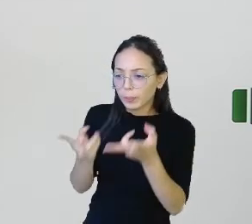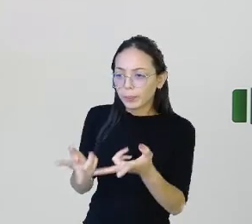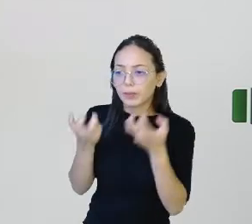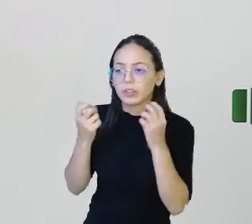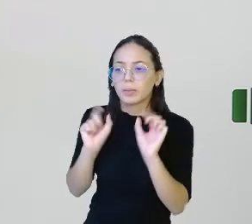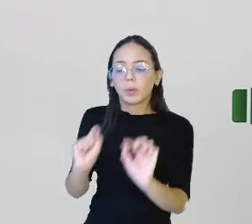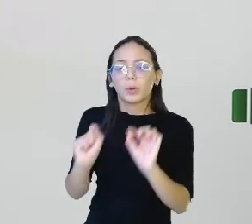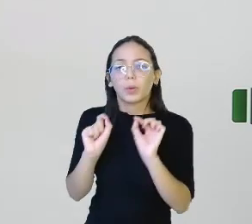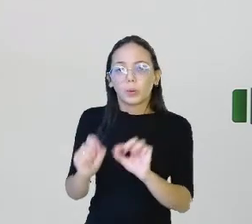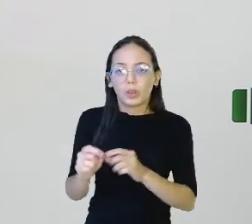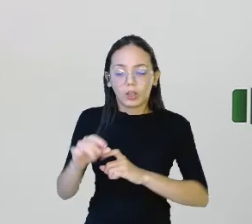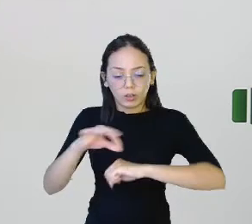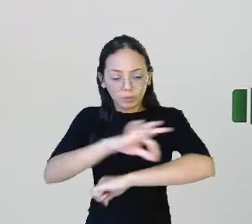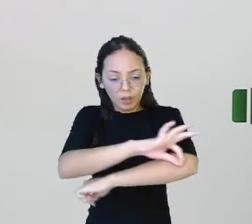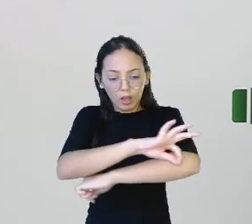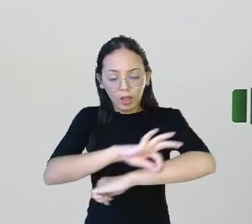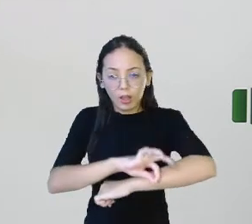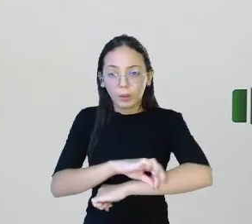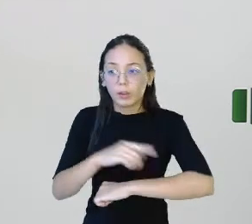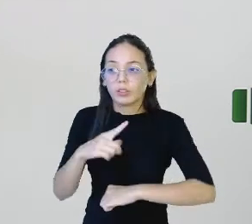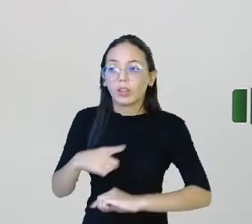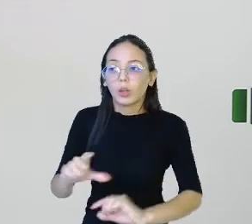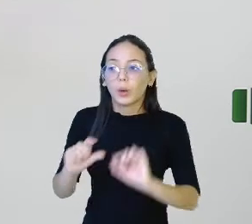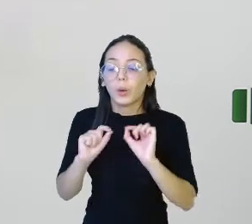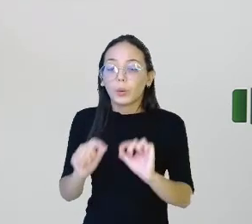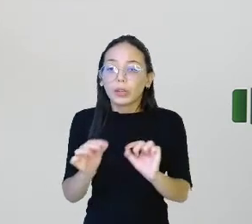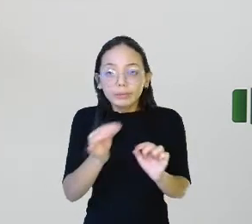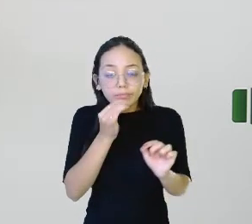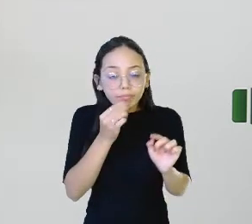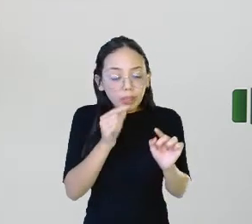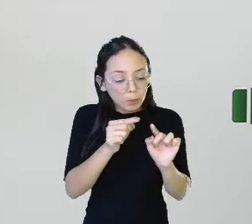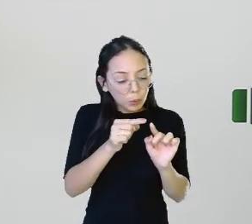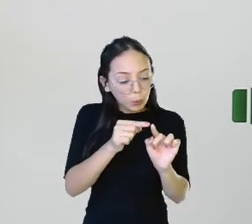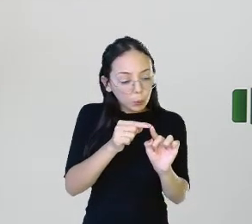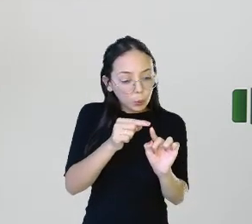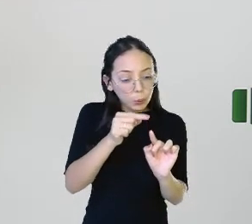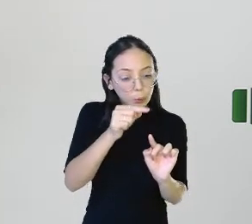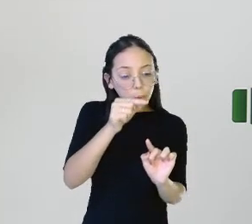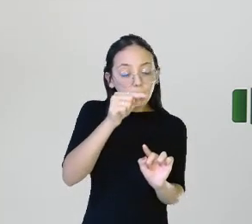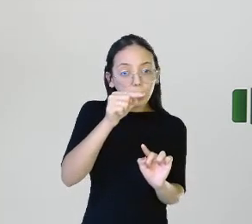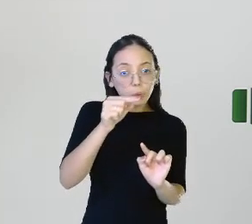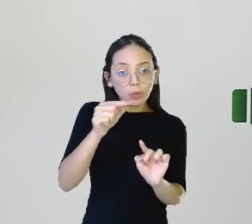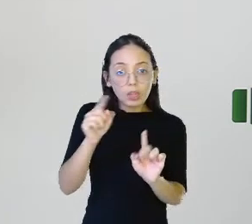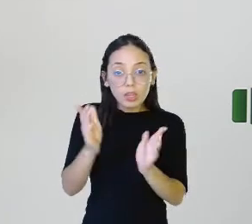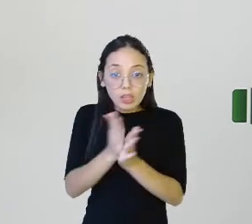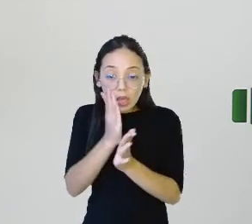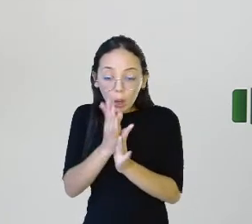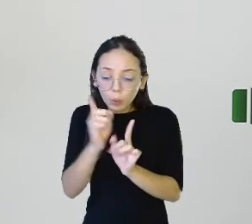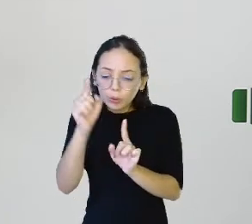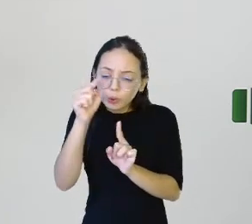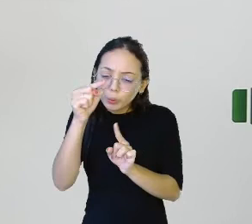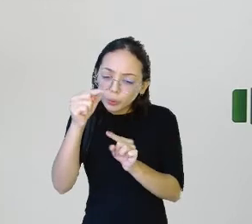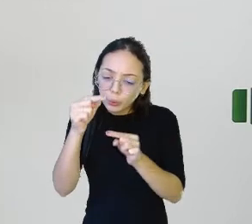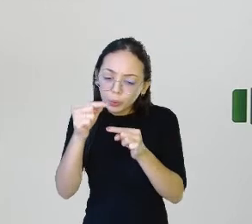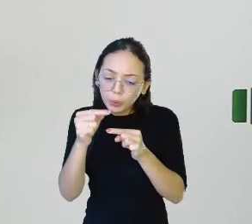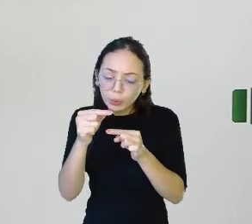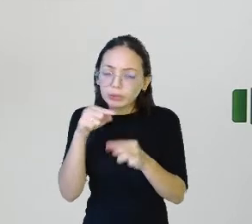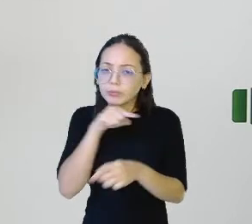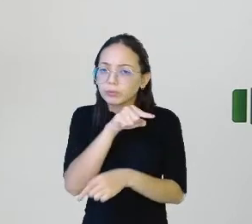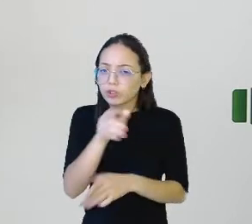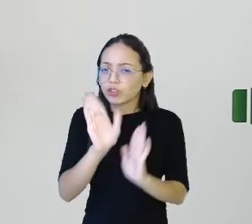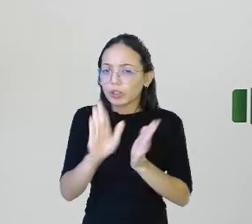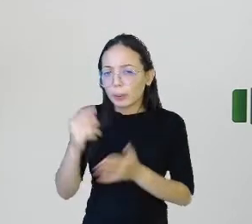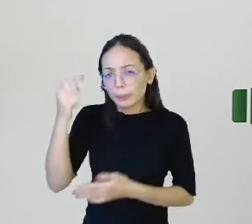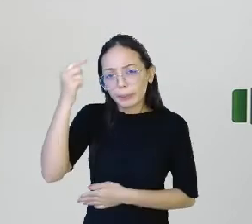que numa régua eu tenho traços maiores e traços menores? Você já se